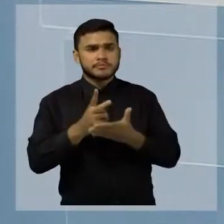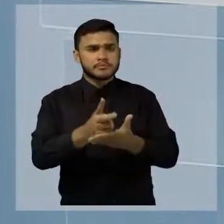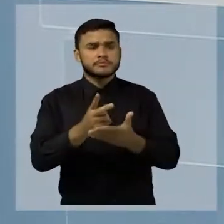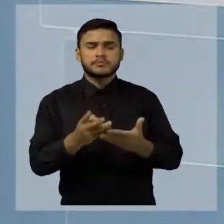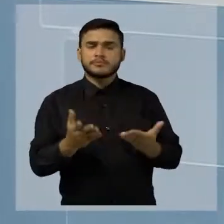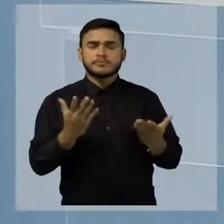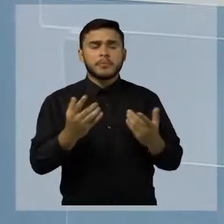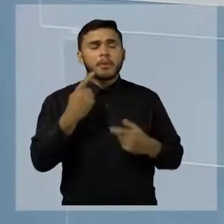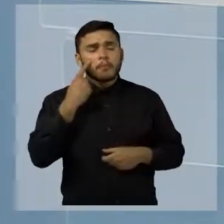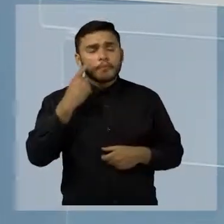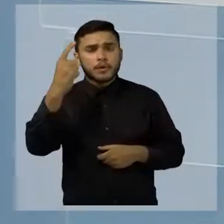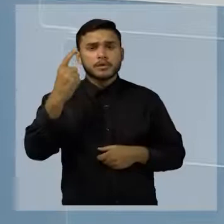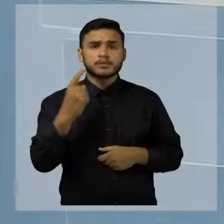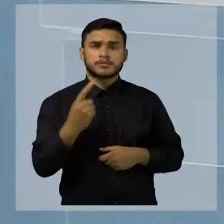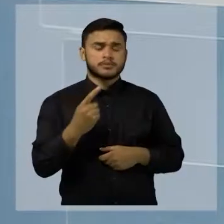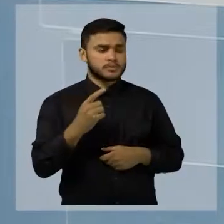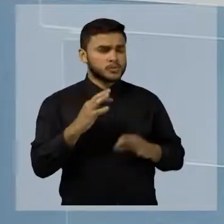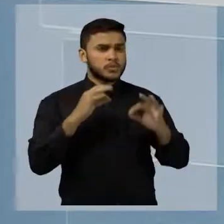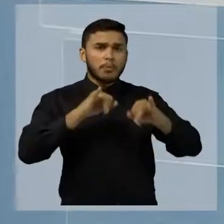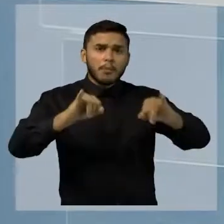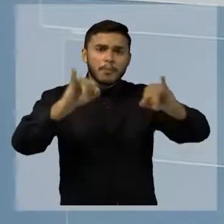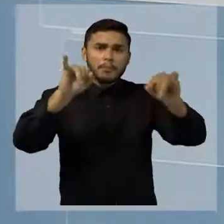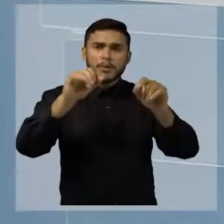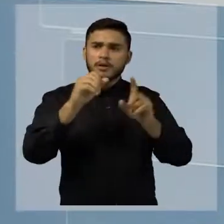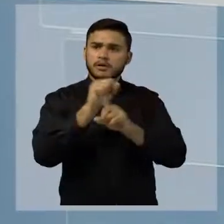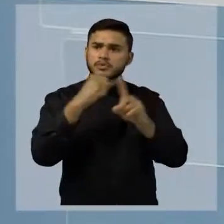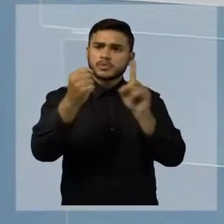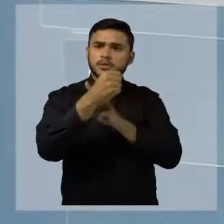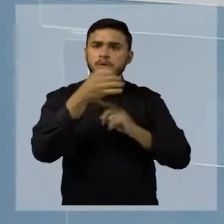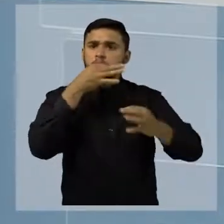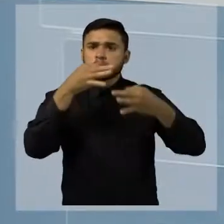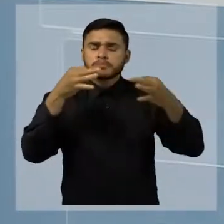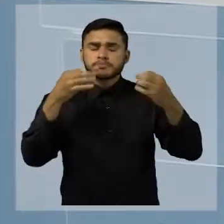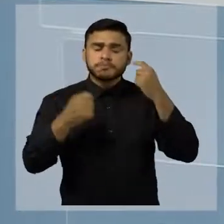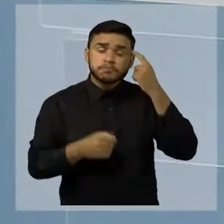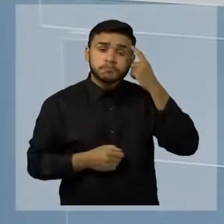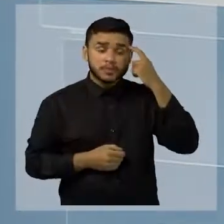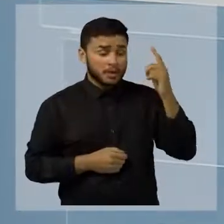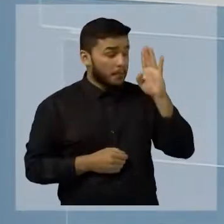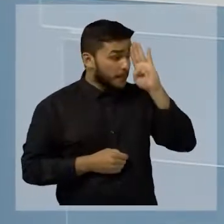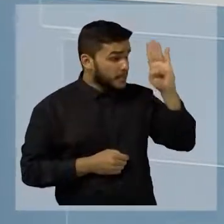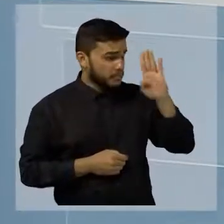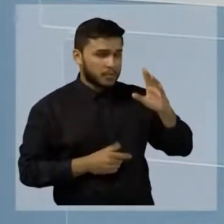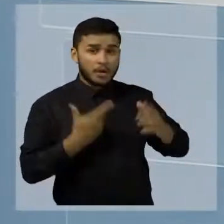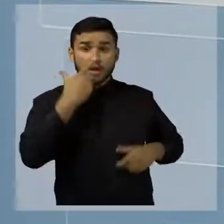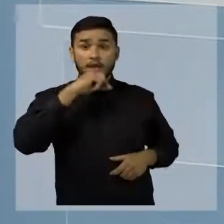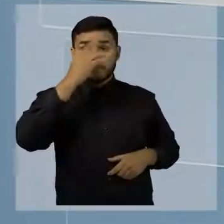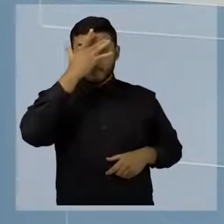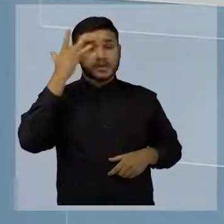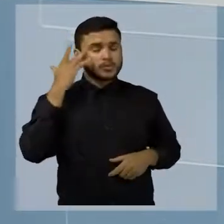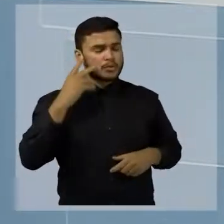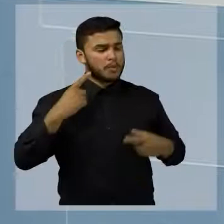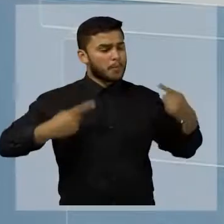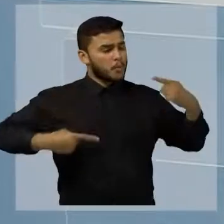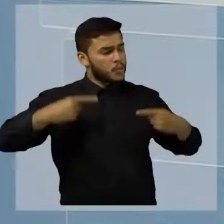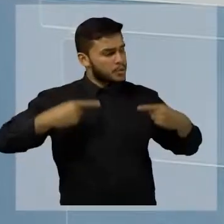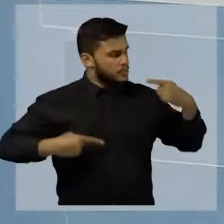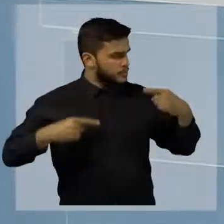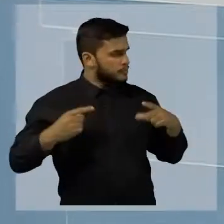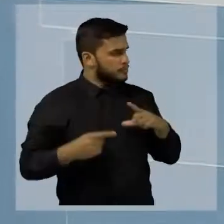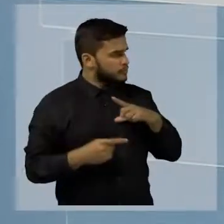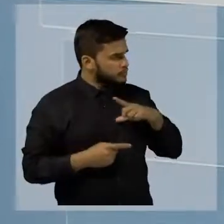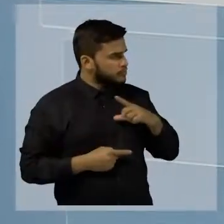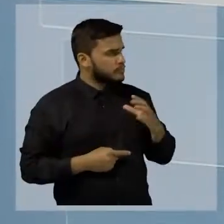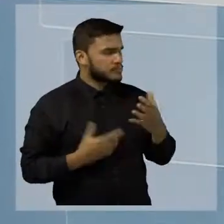à sociedade por meio de publicidades e também dos parlamentares, e aí principalmente do ponto de vista da intermediação,